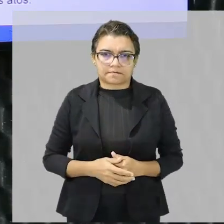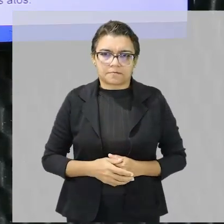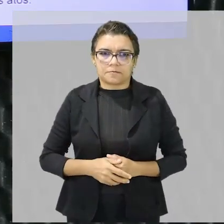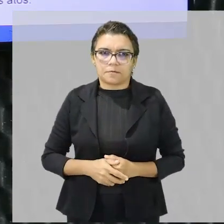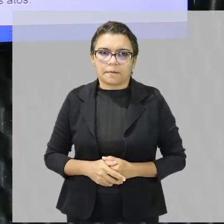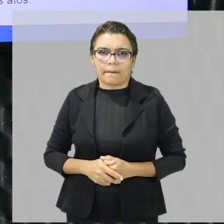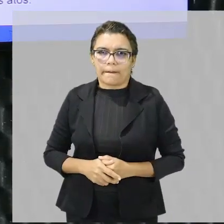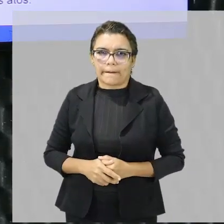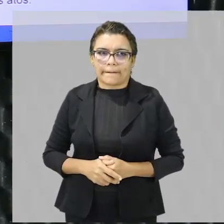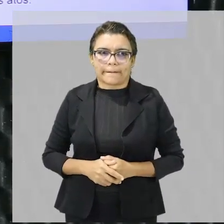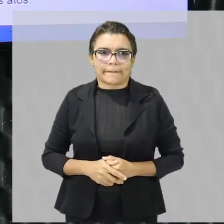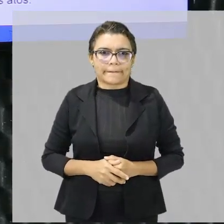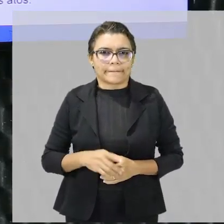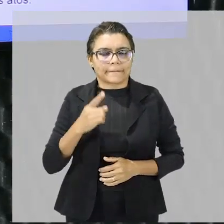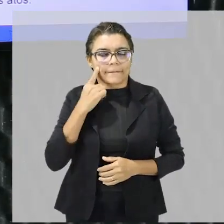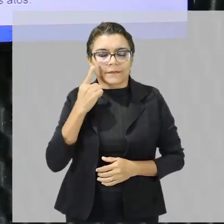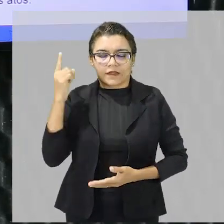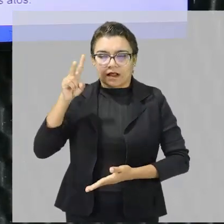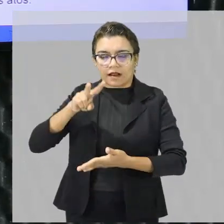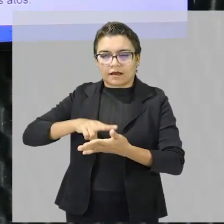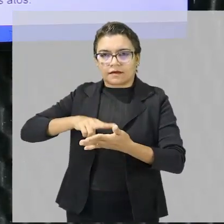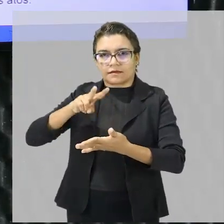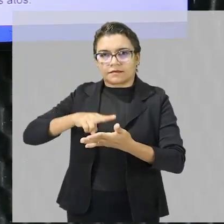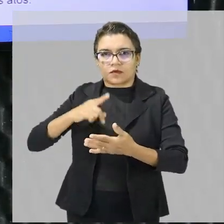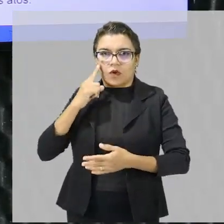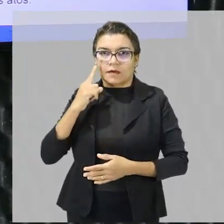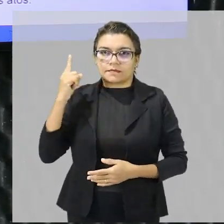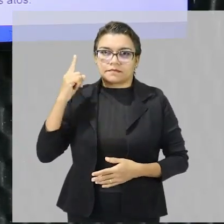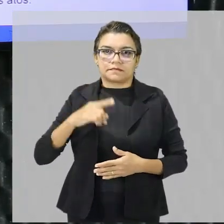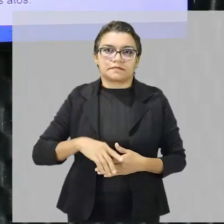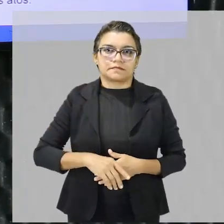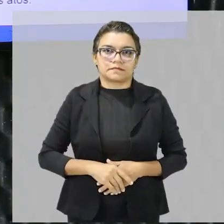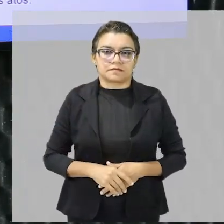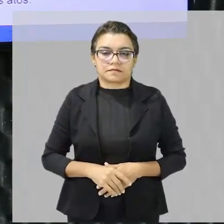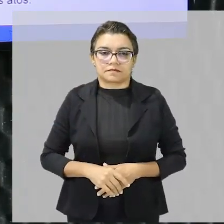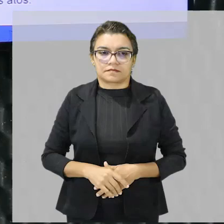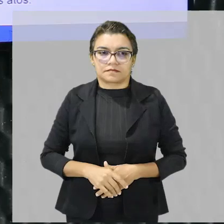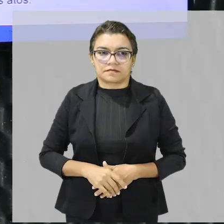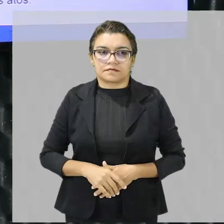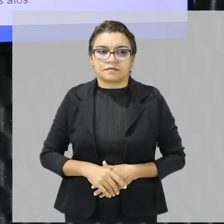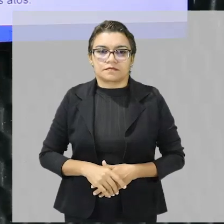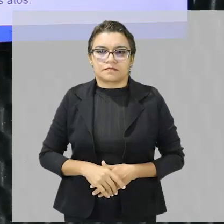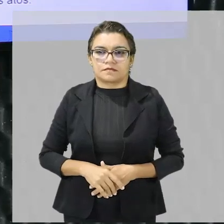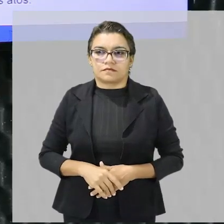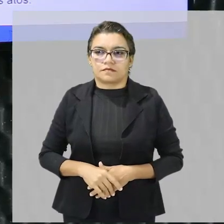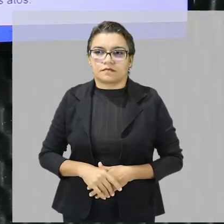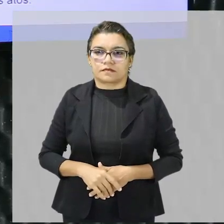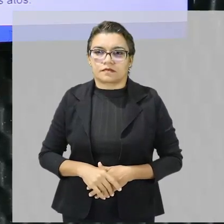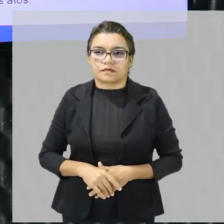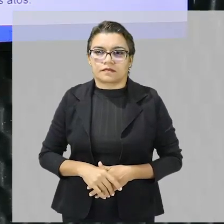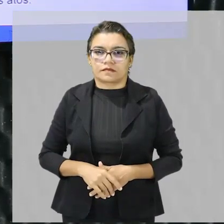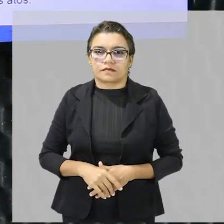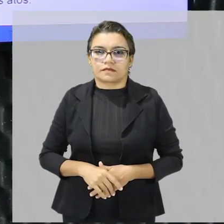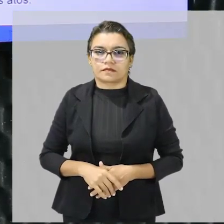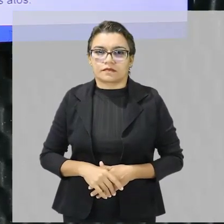O homem, tal como concebe o existencialista, se não é definível, é porque primeiramente não é nada.